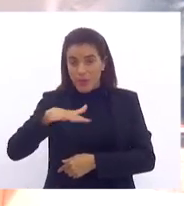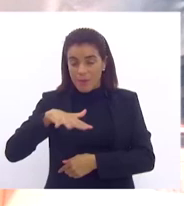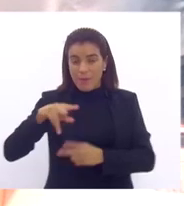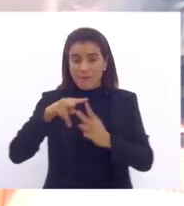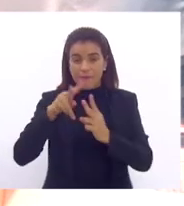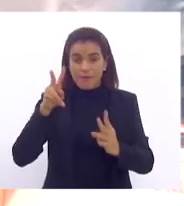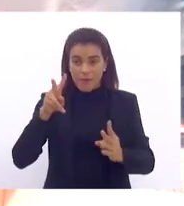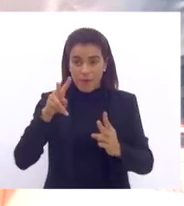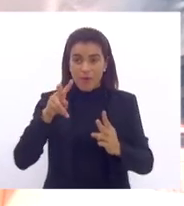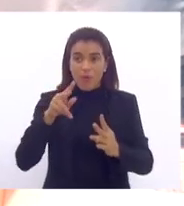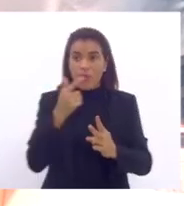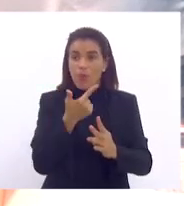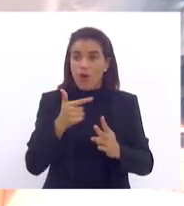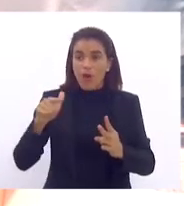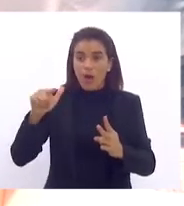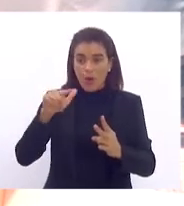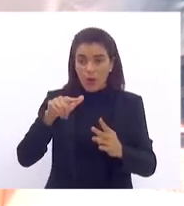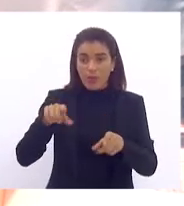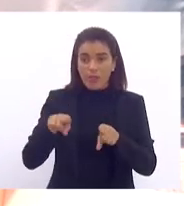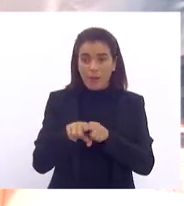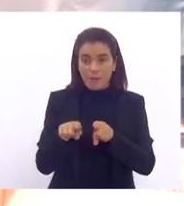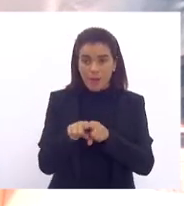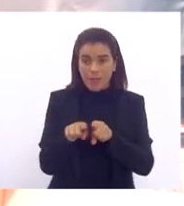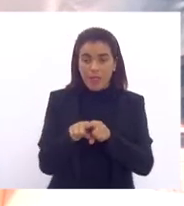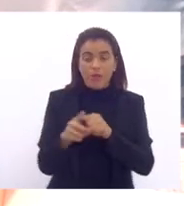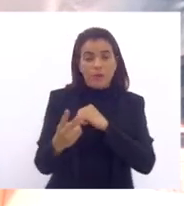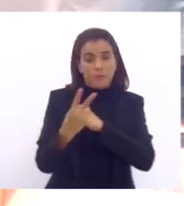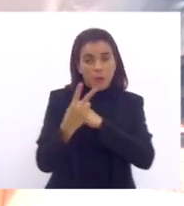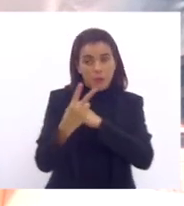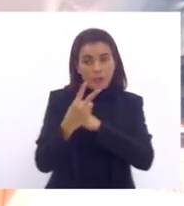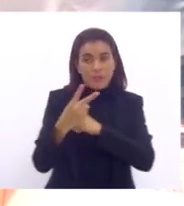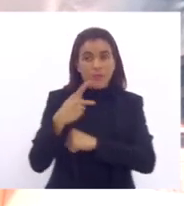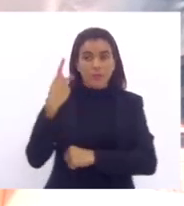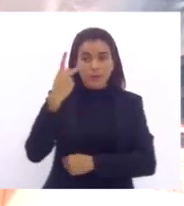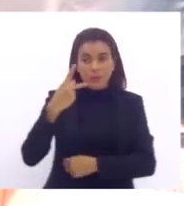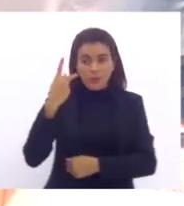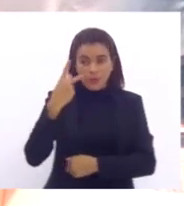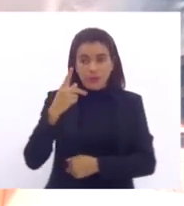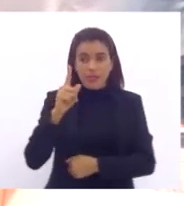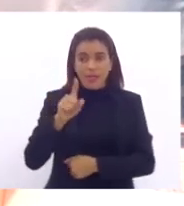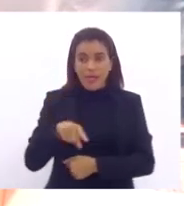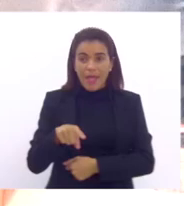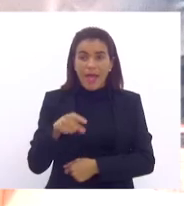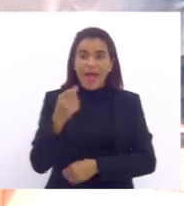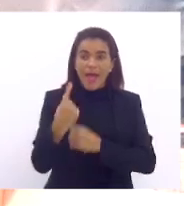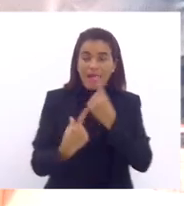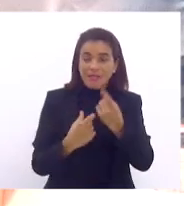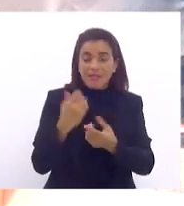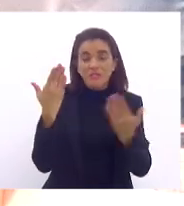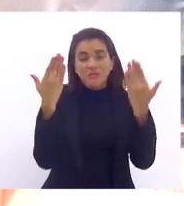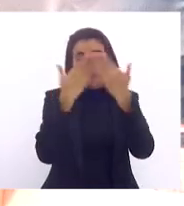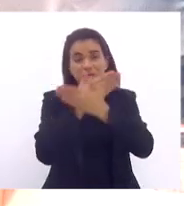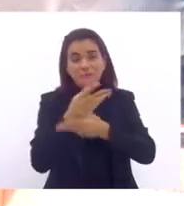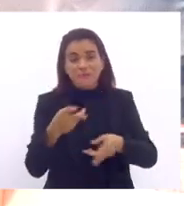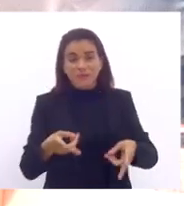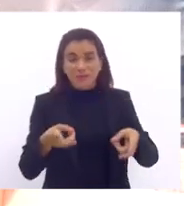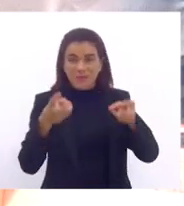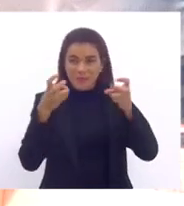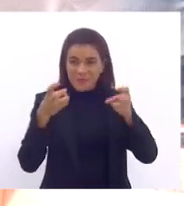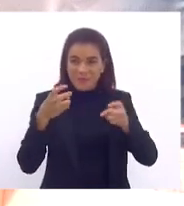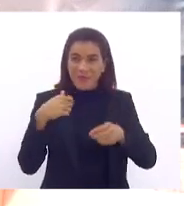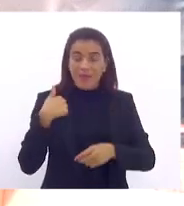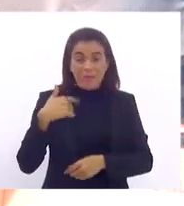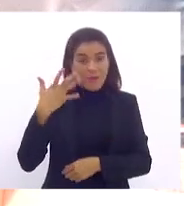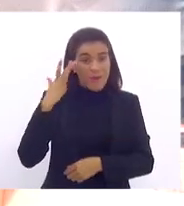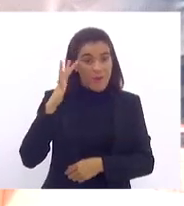virtual uma outra dimensão e uma outra imunidade que é uma imunidade que passa por vezes despercebida é uma imunidade que eu entendo que